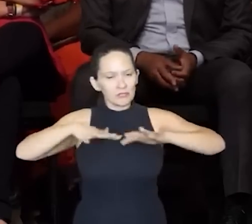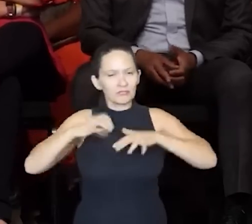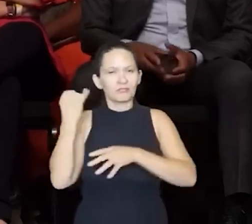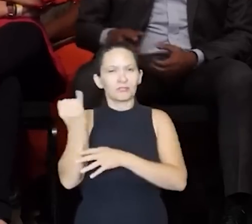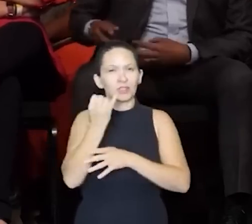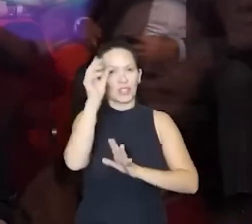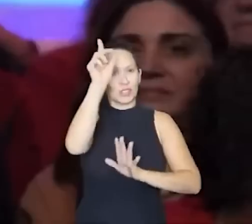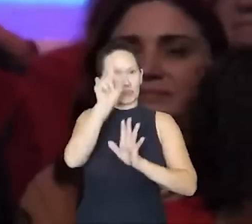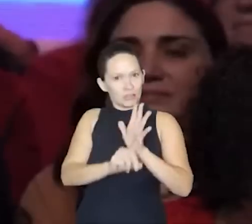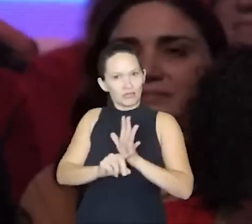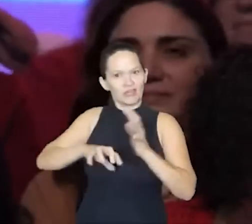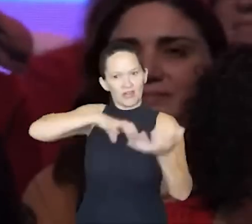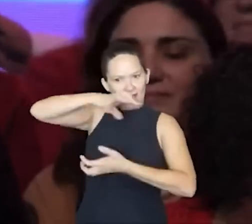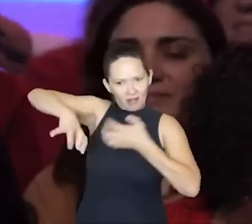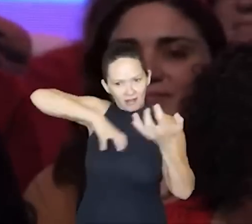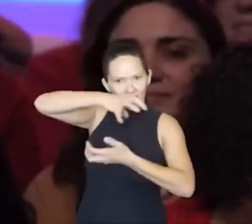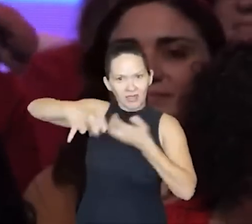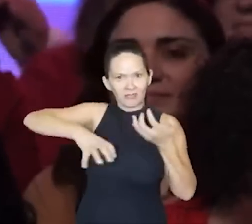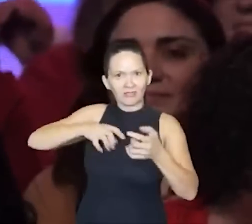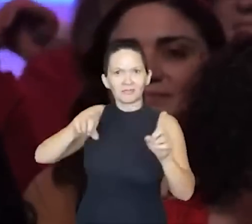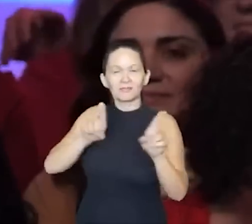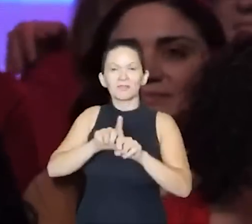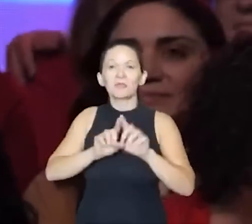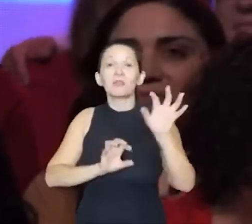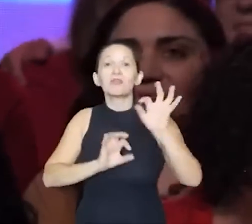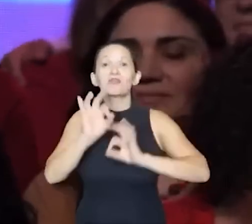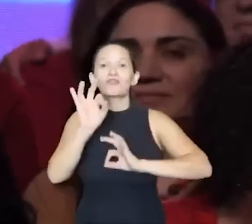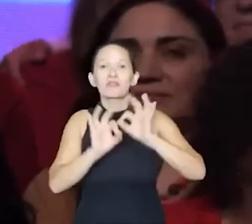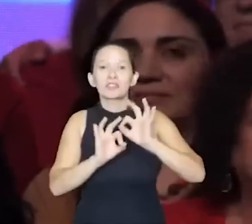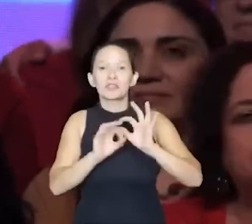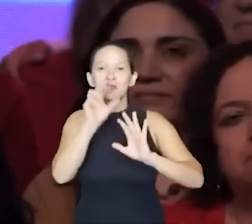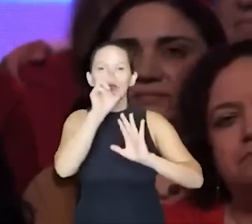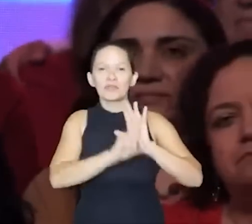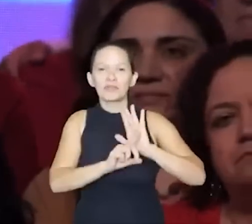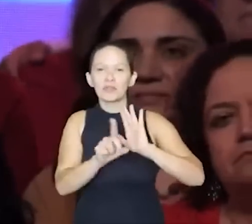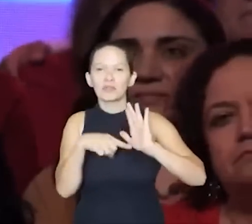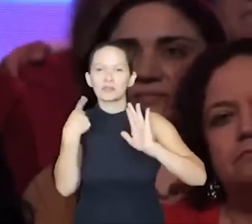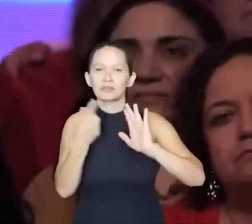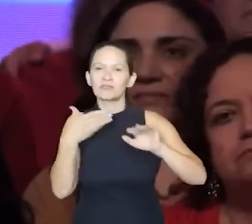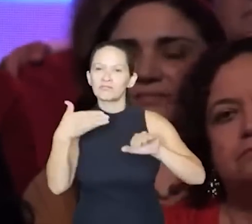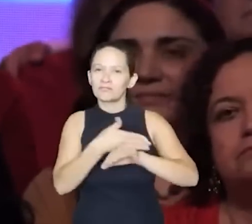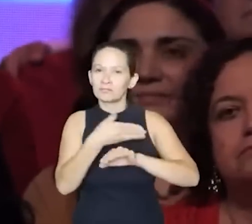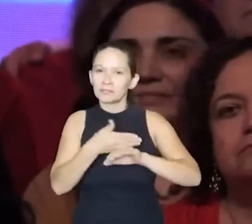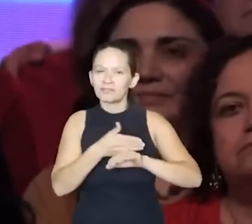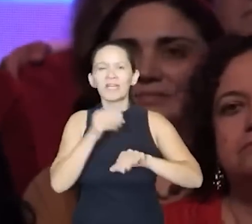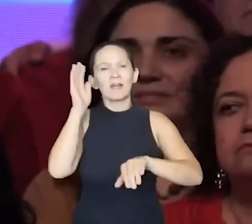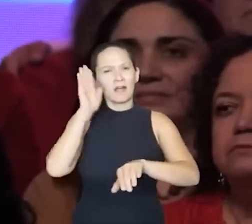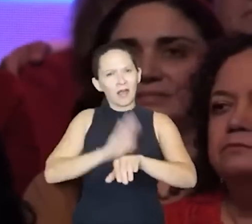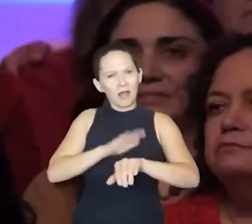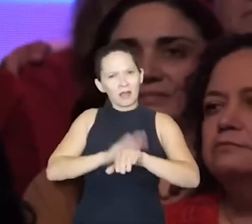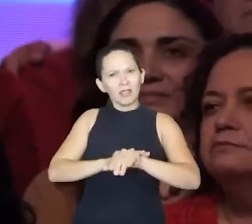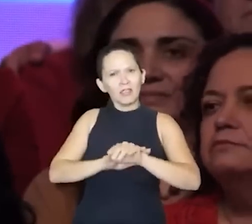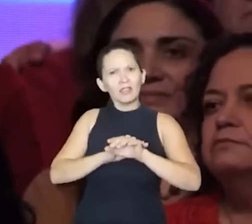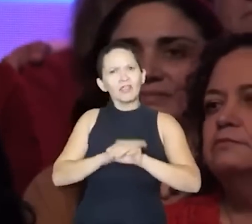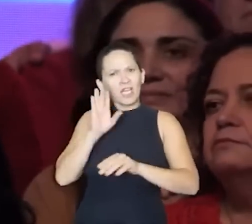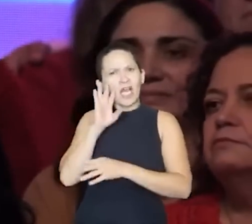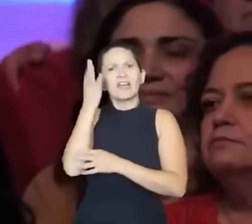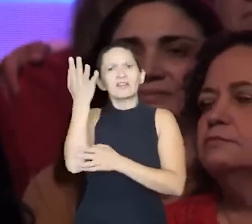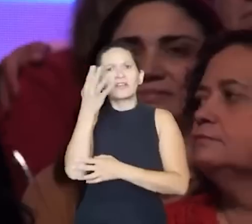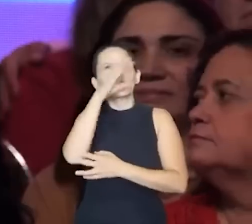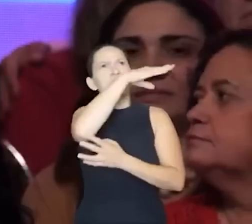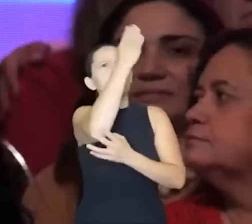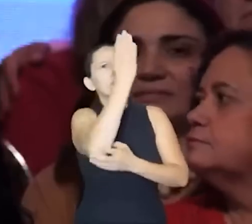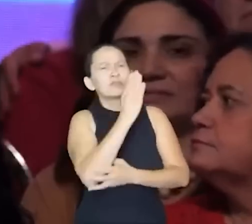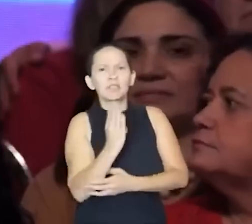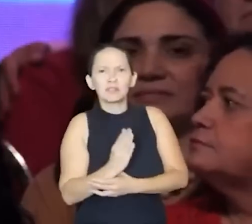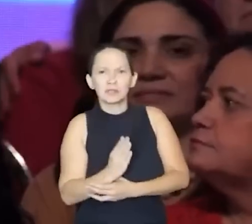de greve e de livre organização, pelo direito de participar ativamente das grandes decisões nacionais.